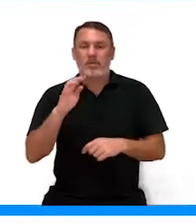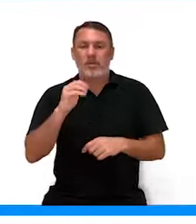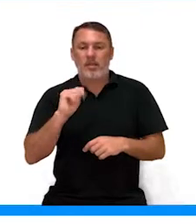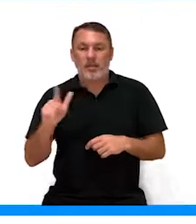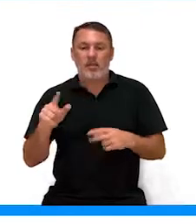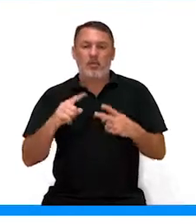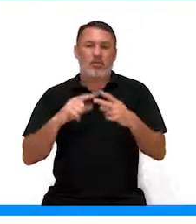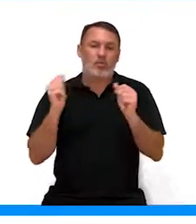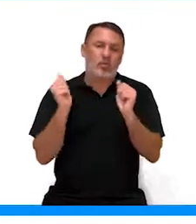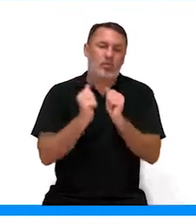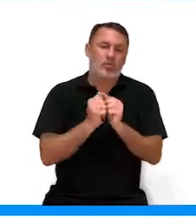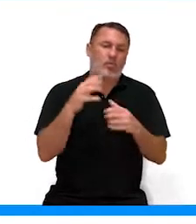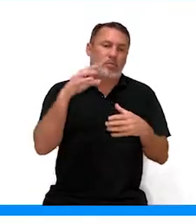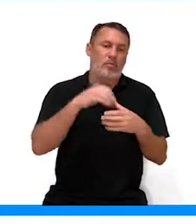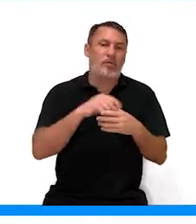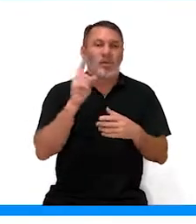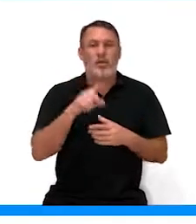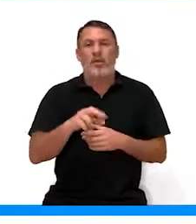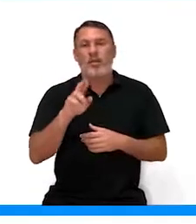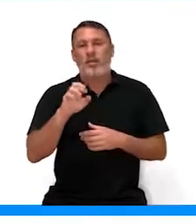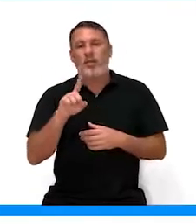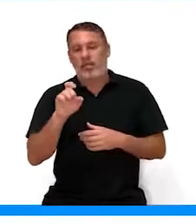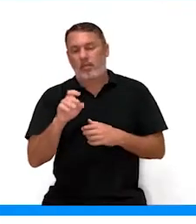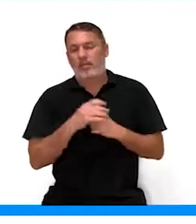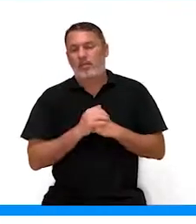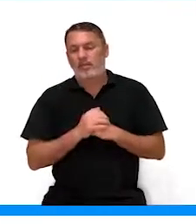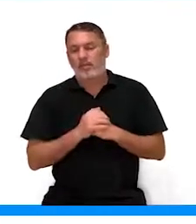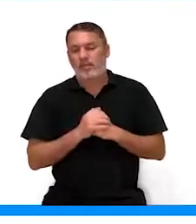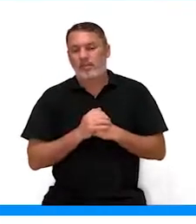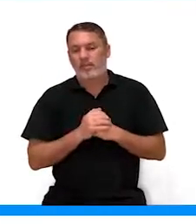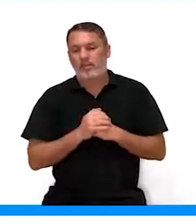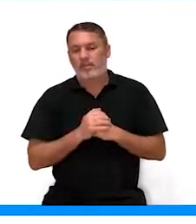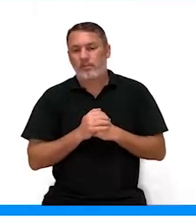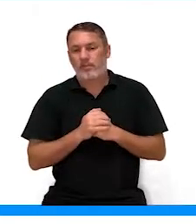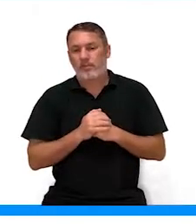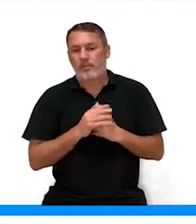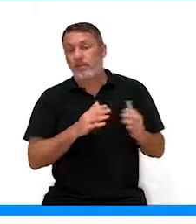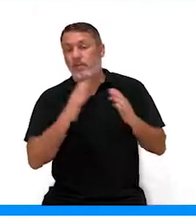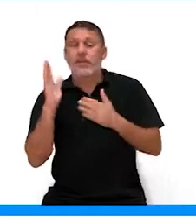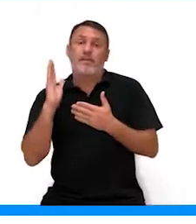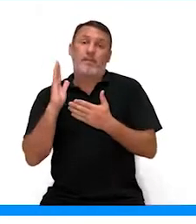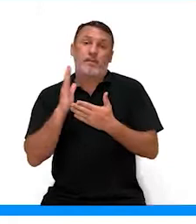e o tecido conjuntivo vai ser passado através dessa rede.